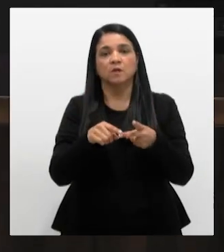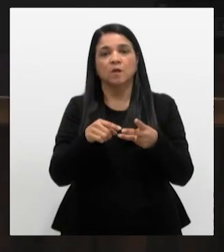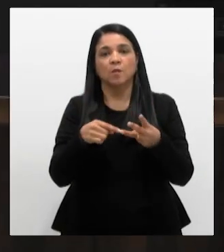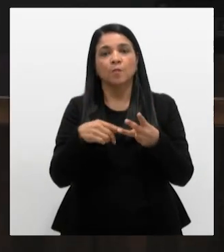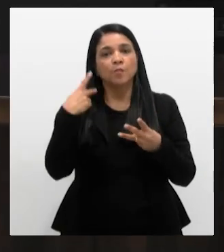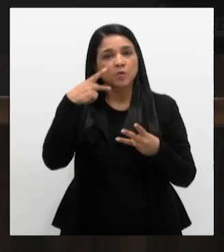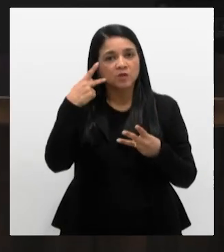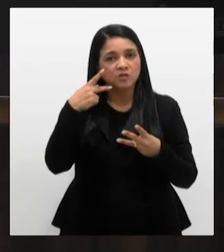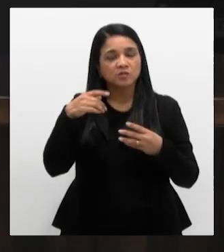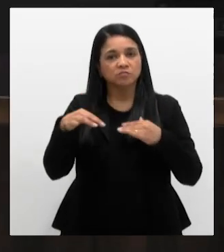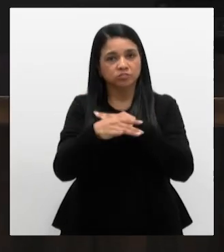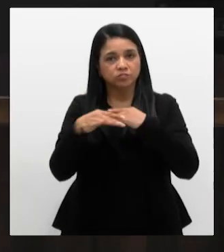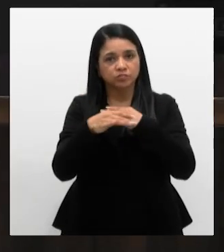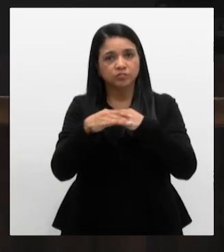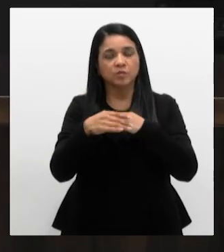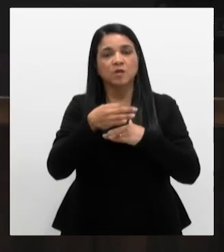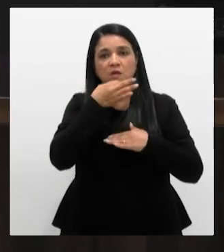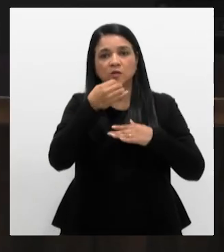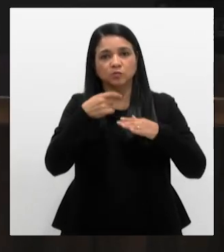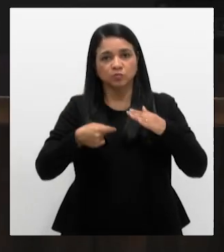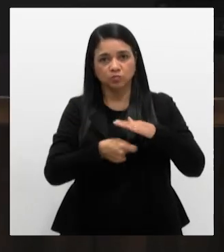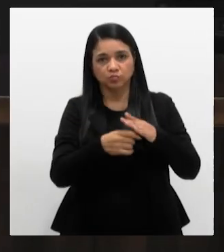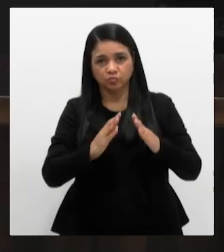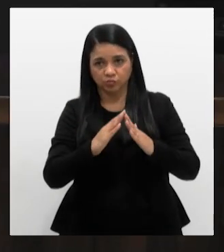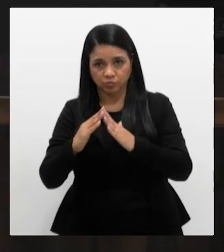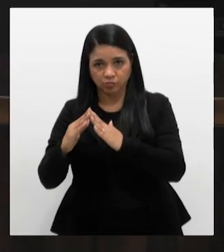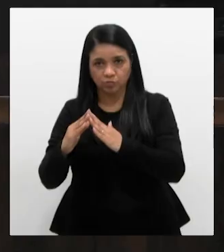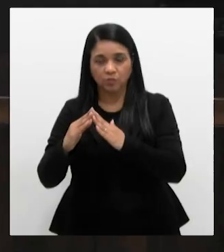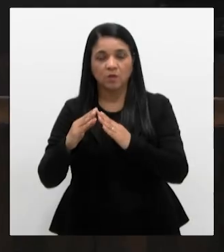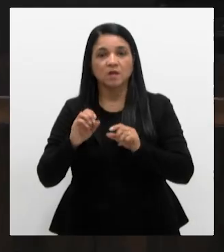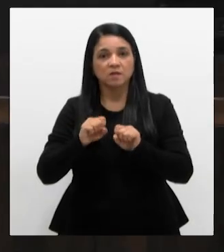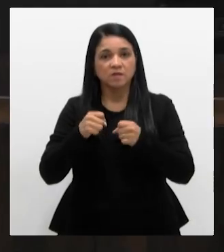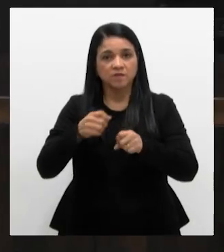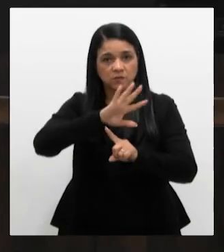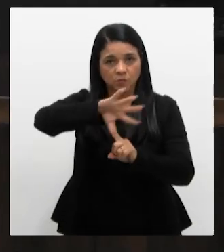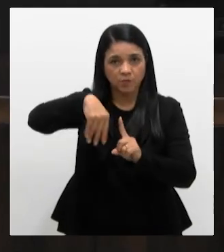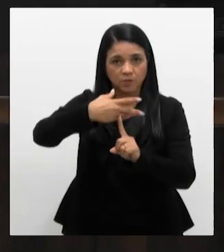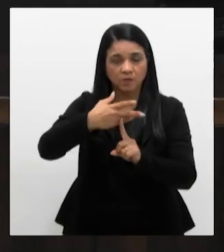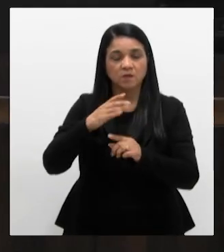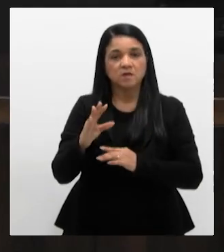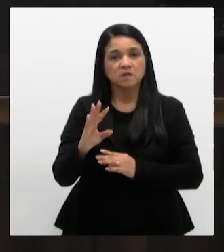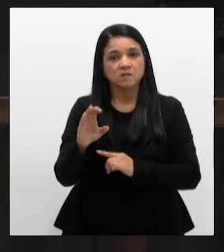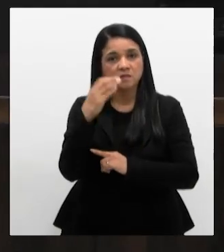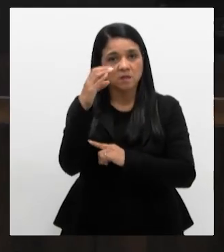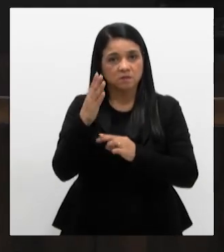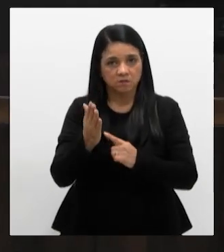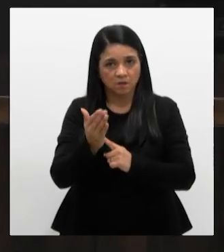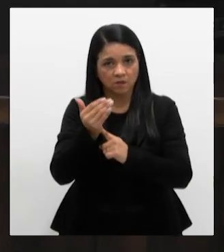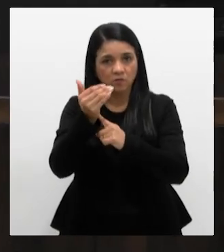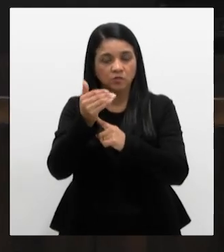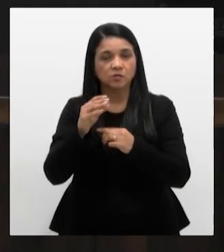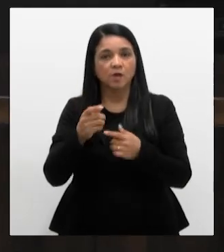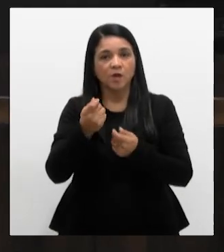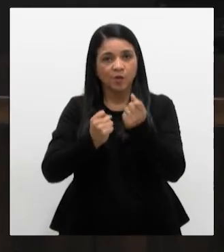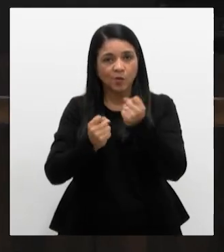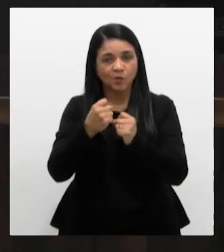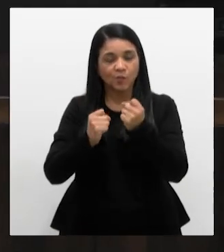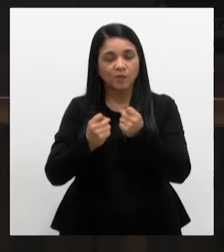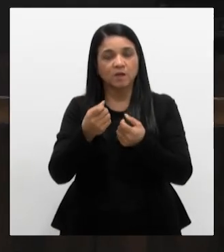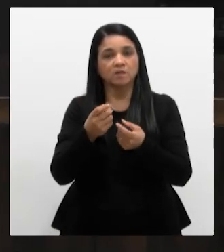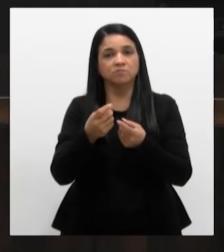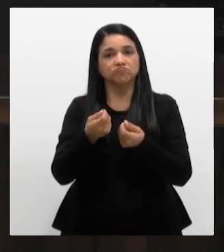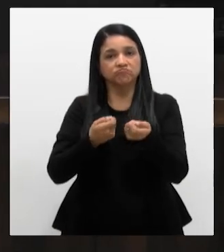Política Urbana, Habitação e Assuntos Fundiários, Defesa do Meio Ambiente, Ciência e Tecnologia, Economia, Indústria e